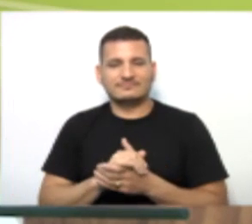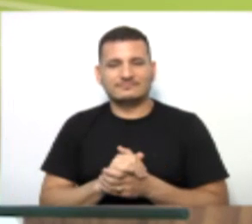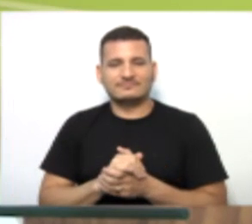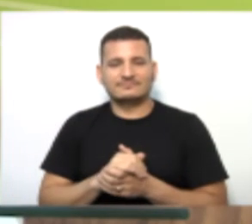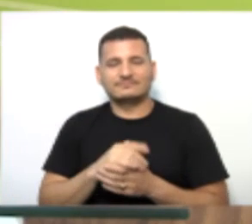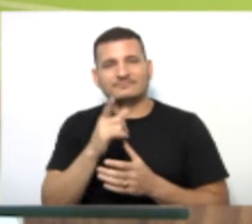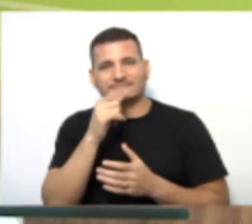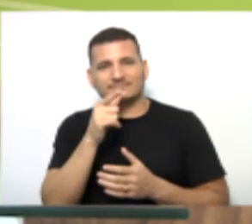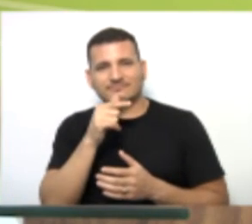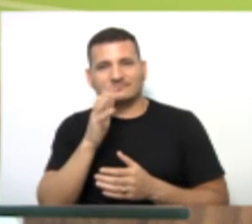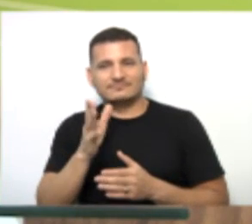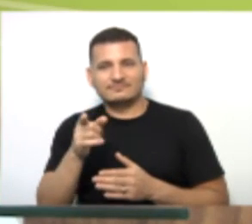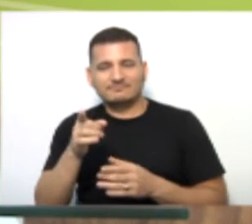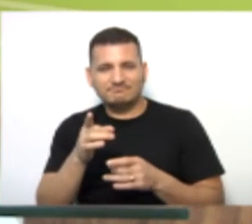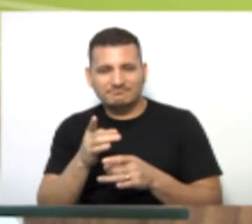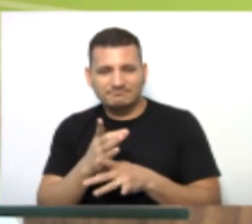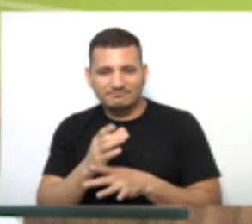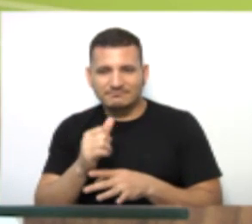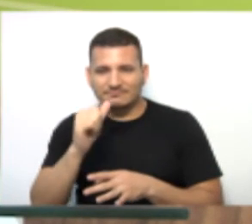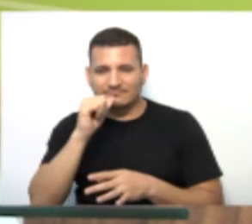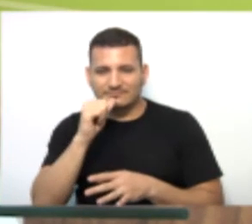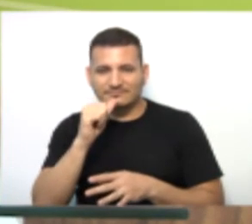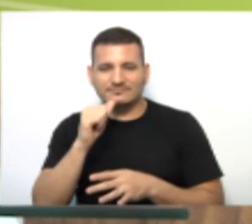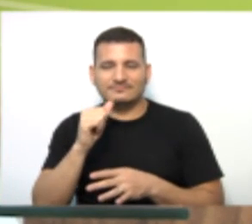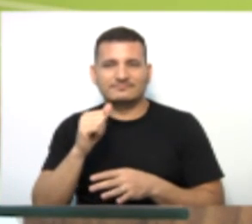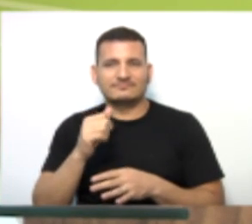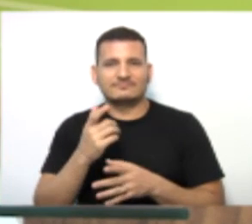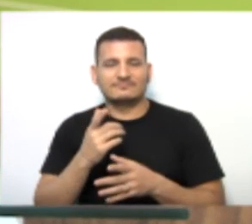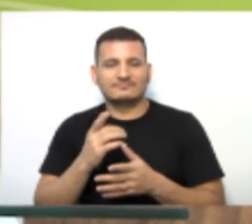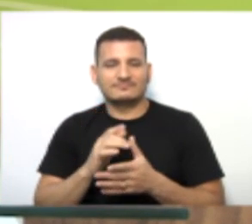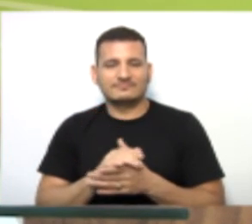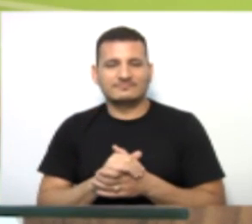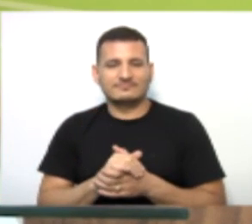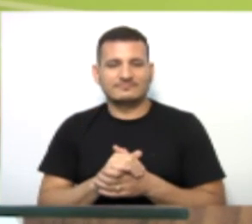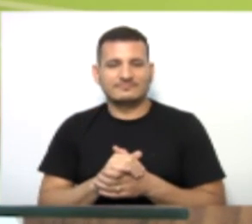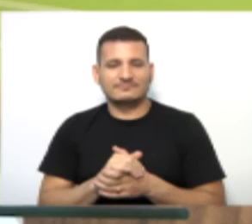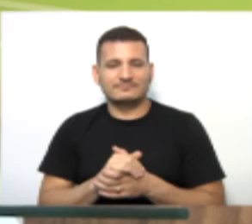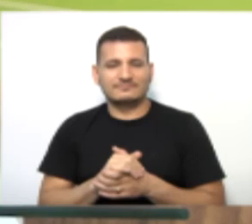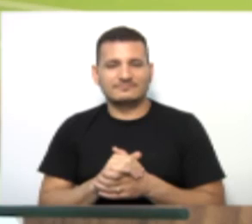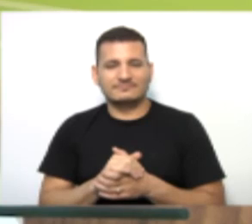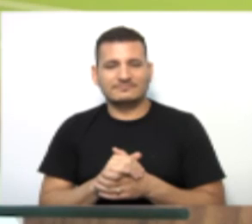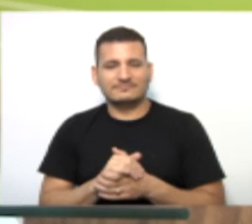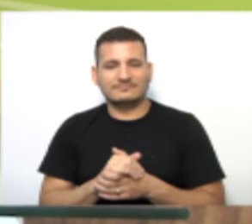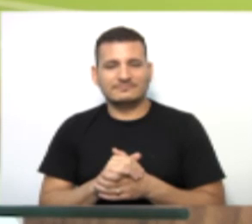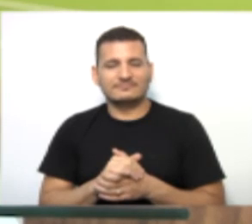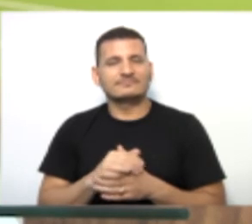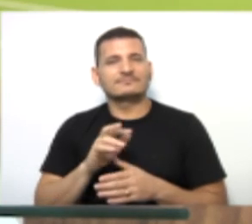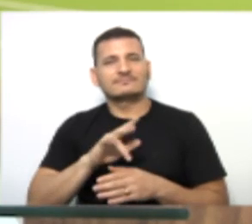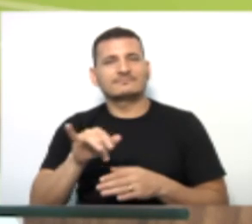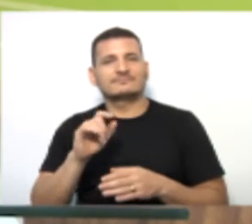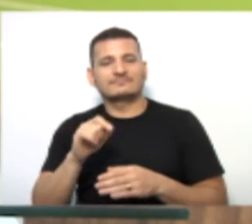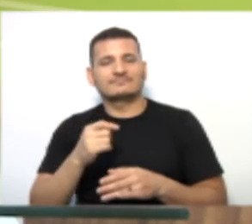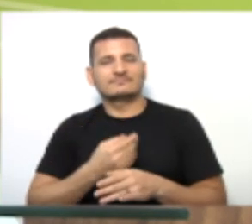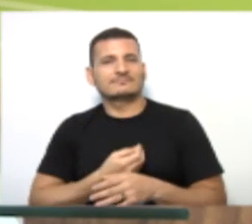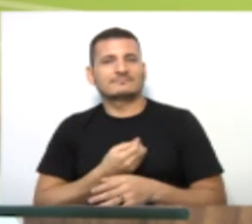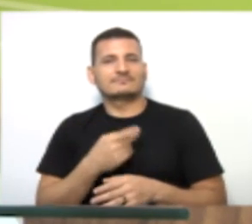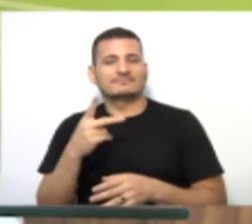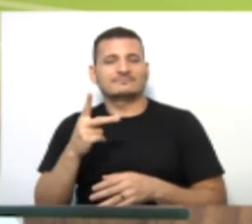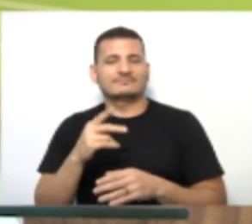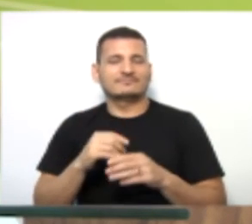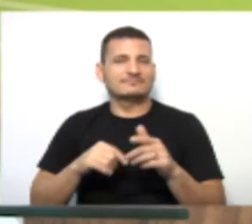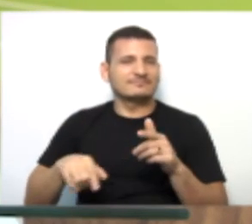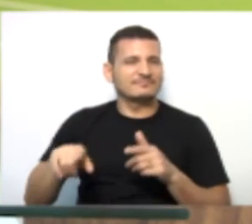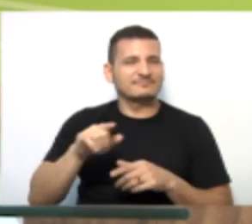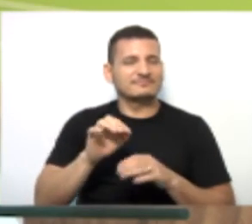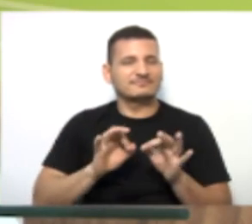água já pronta para você tomar, na temperatura que você gosta. Sim, claro, então, que legal. assim, você vai automatizar a sua vida, você não vai ter mais trabalho